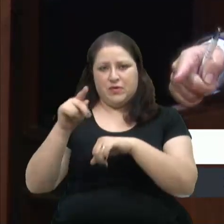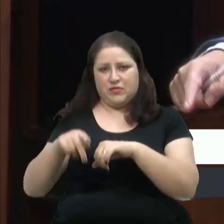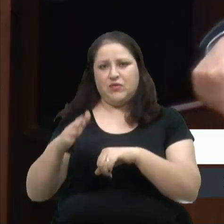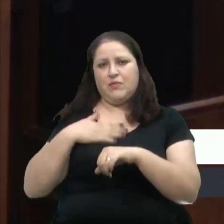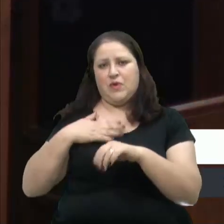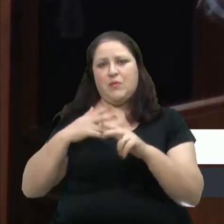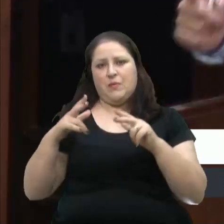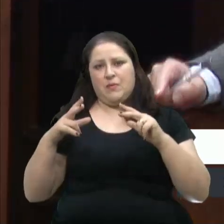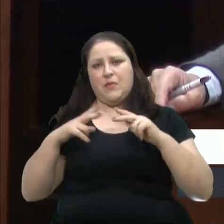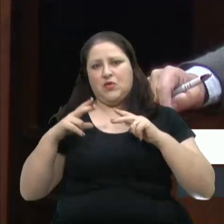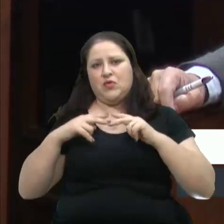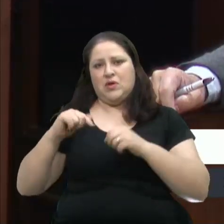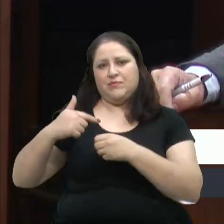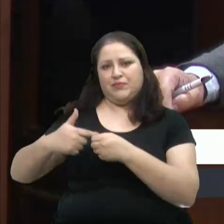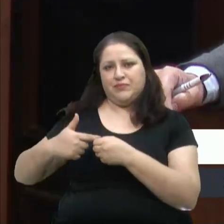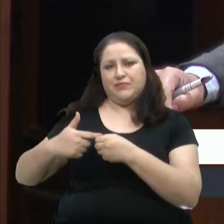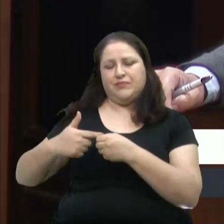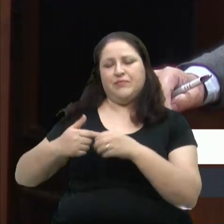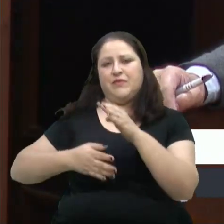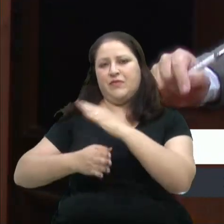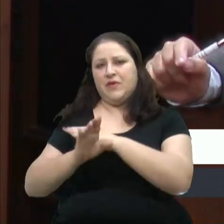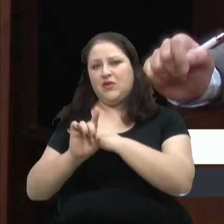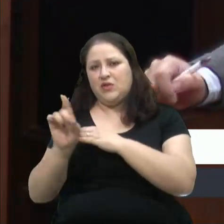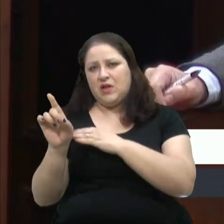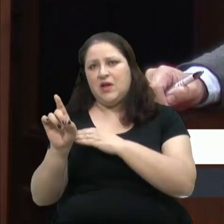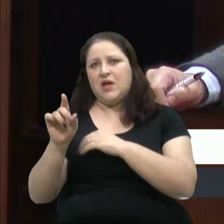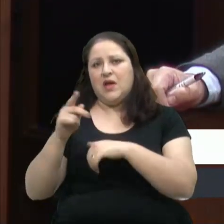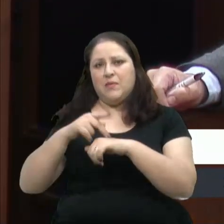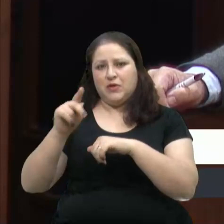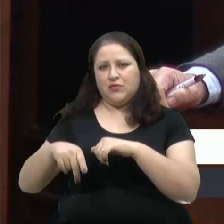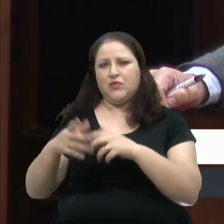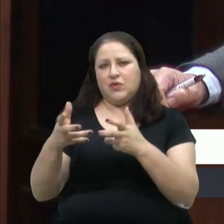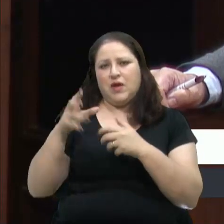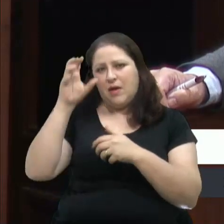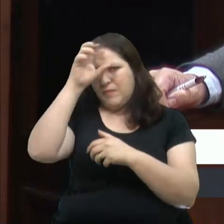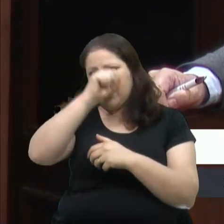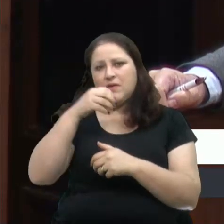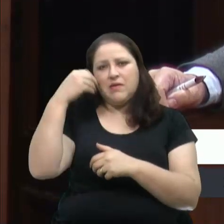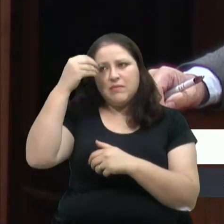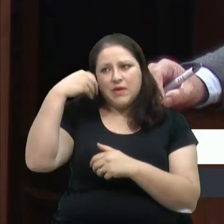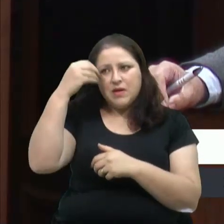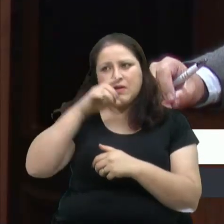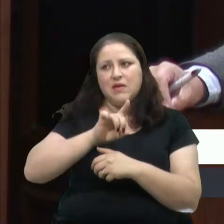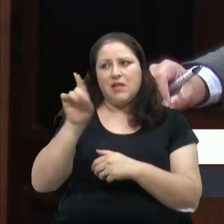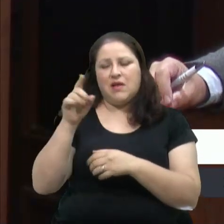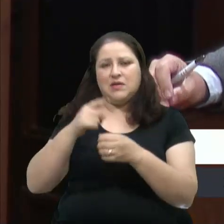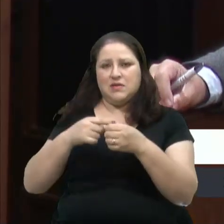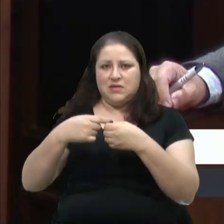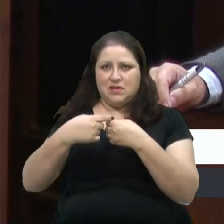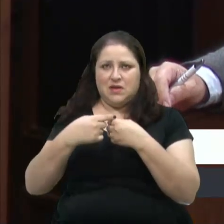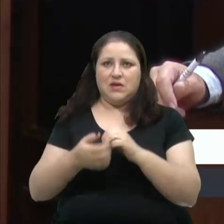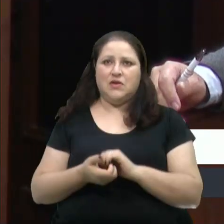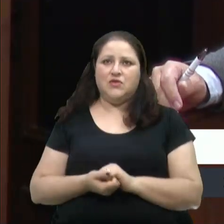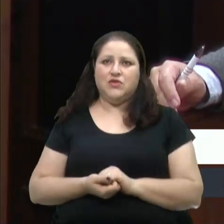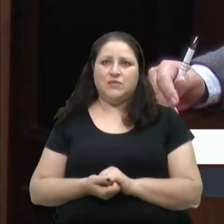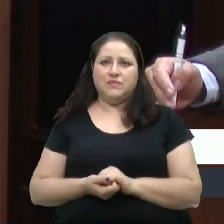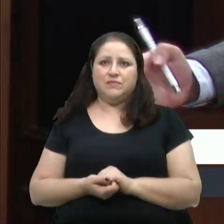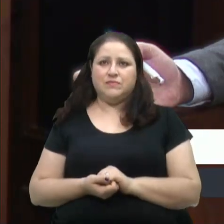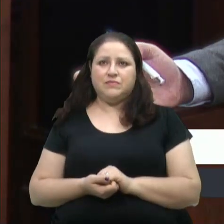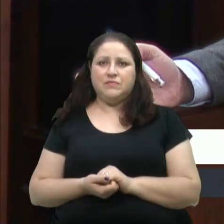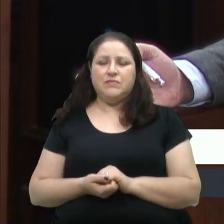com meu combustível para aprender e buscar experiências da cidade de Passo Fundo que foi que foi